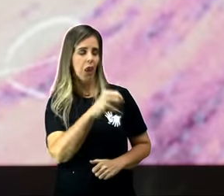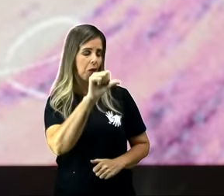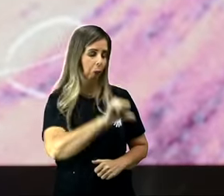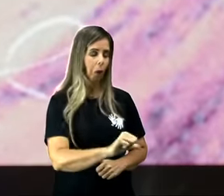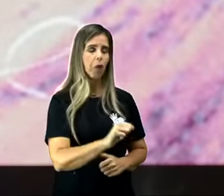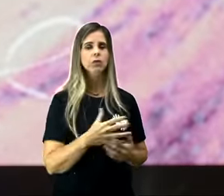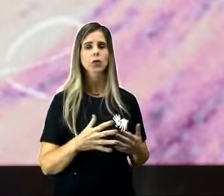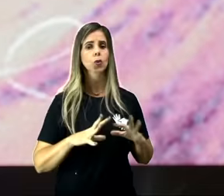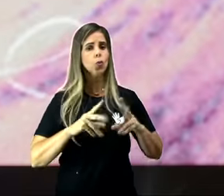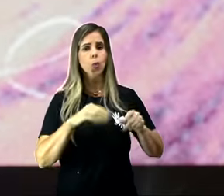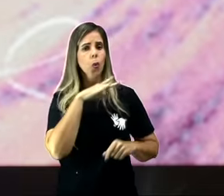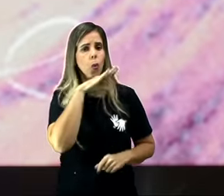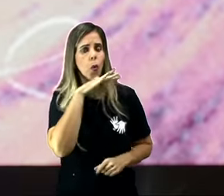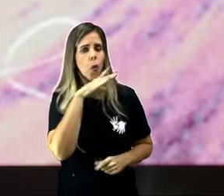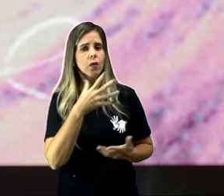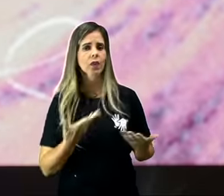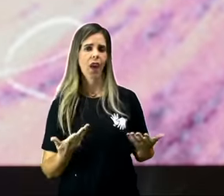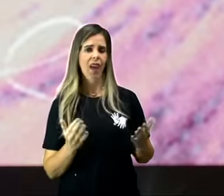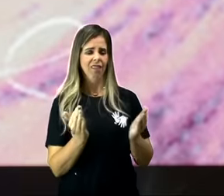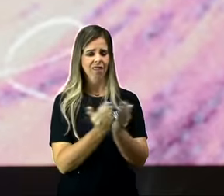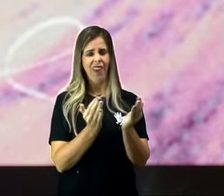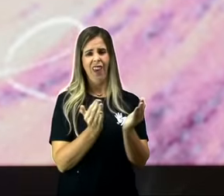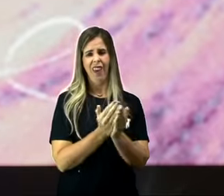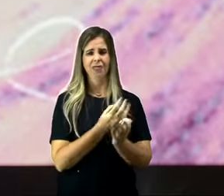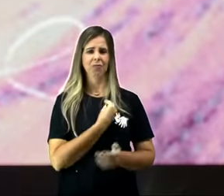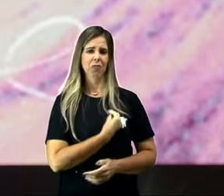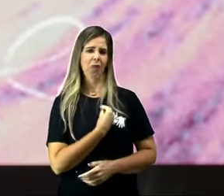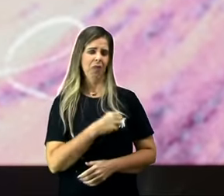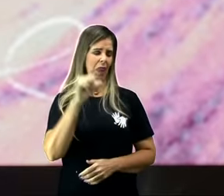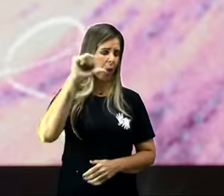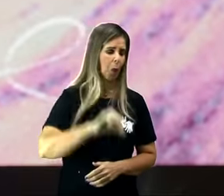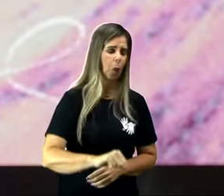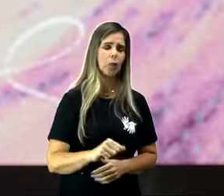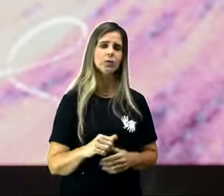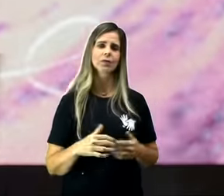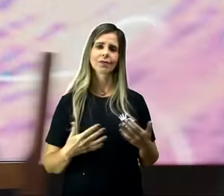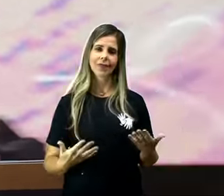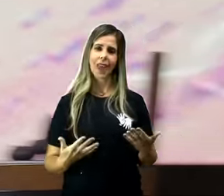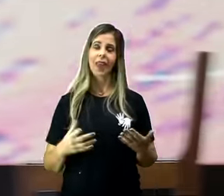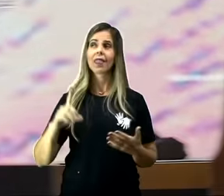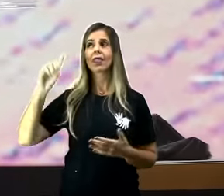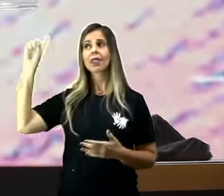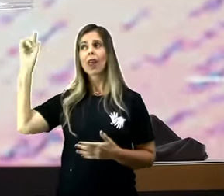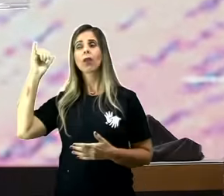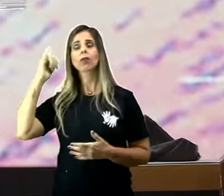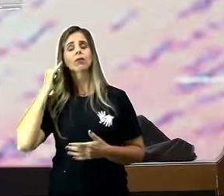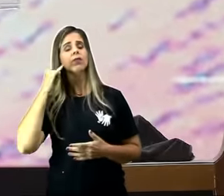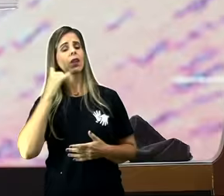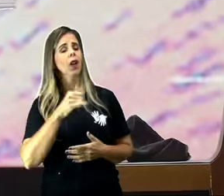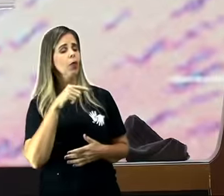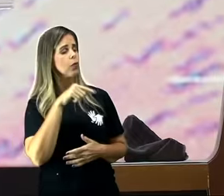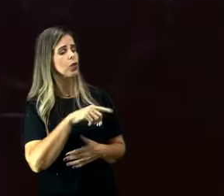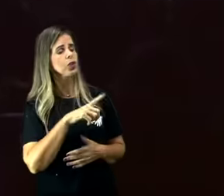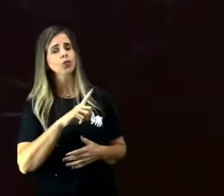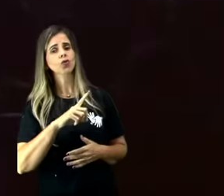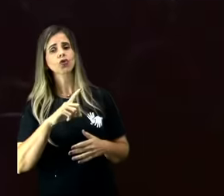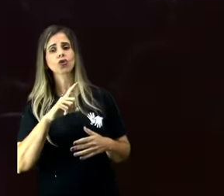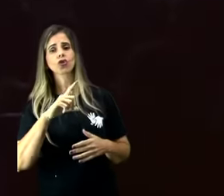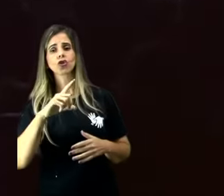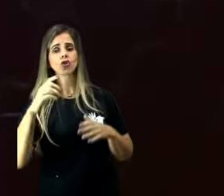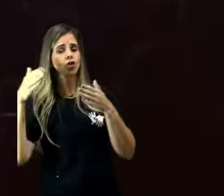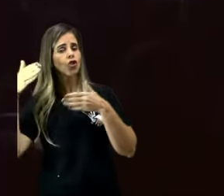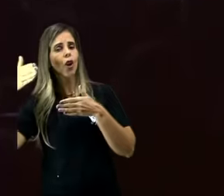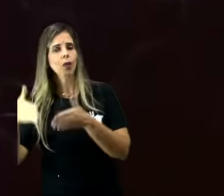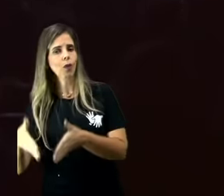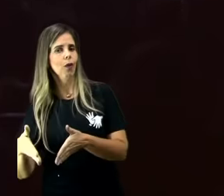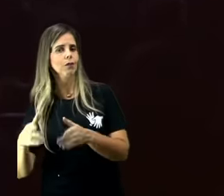vivendo é uma porcaria, esse negócio de ser crente é uma porcaria. E Deus está dizendo, é porque você não chegou aonde eu quero que você chegue. Isso é